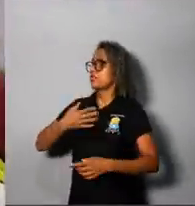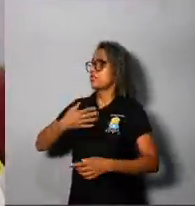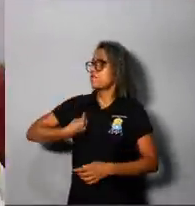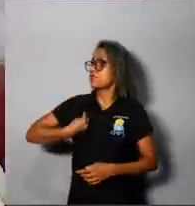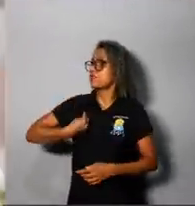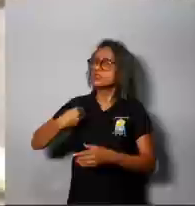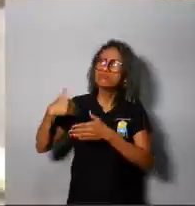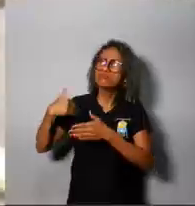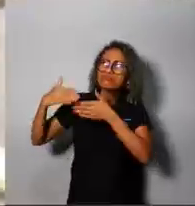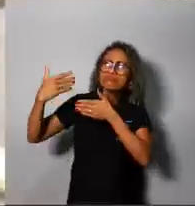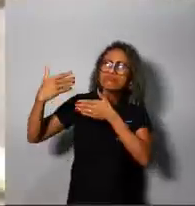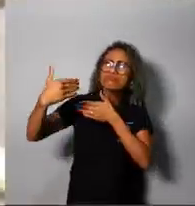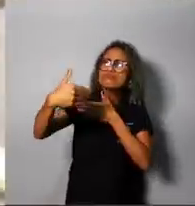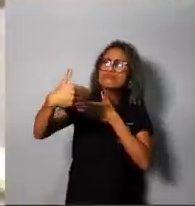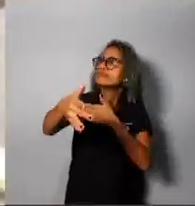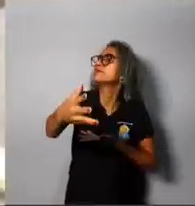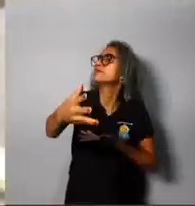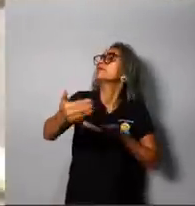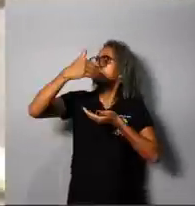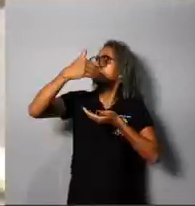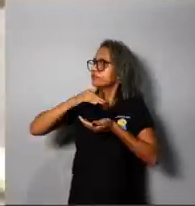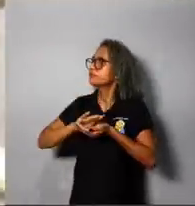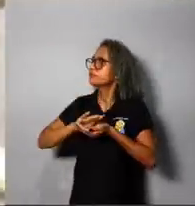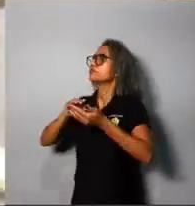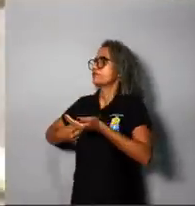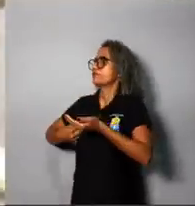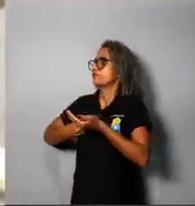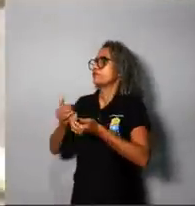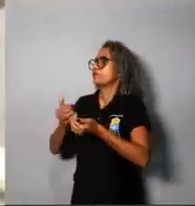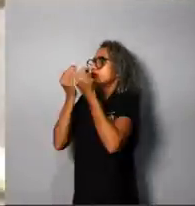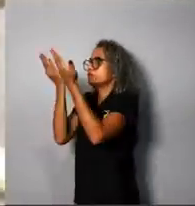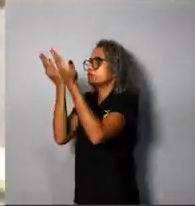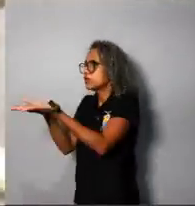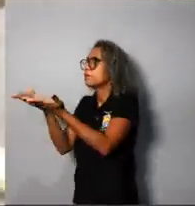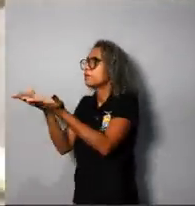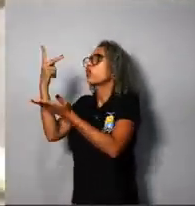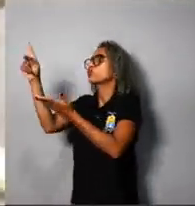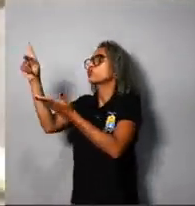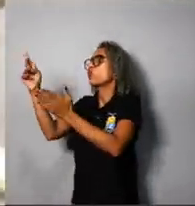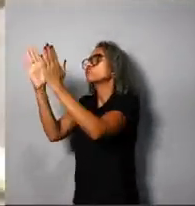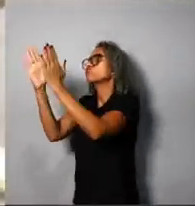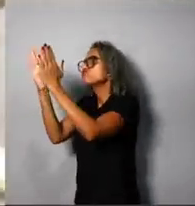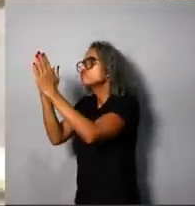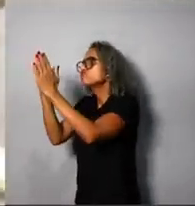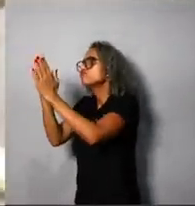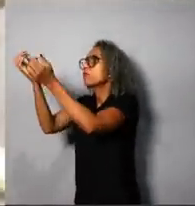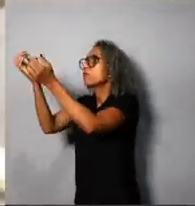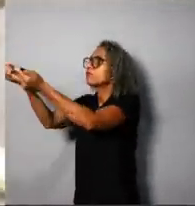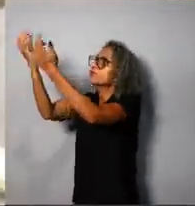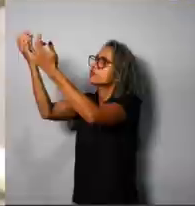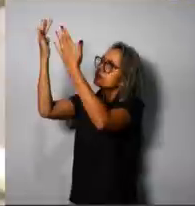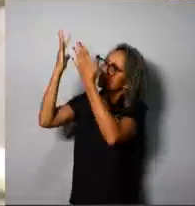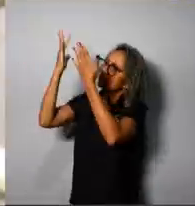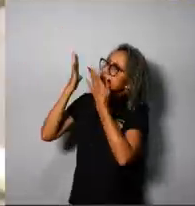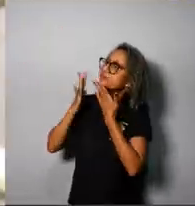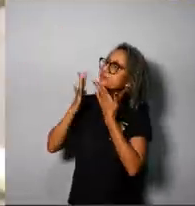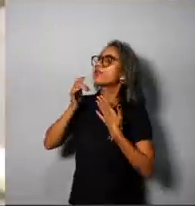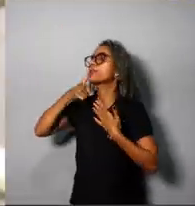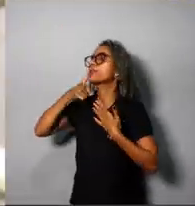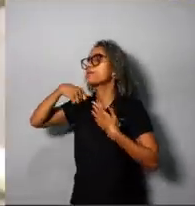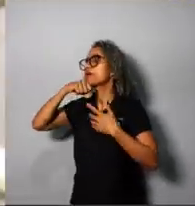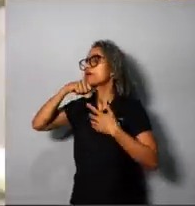terrena, pedindo que eles a tua intercessão e a tua bênção materna, para